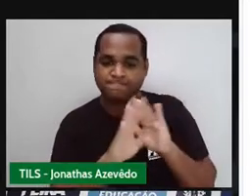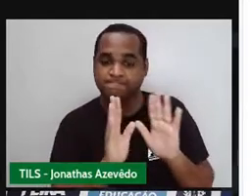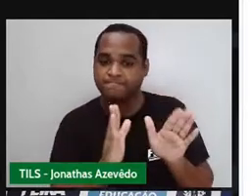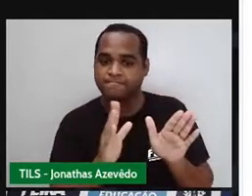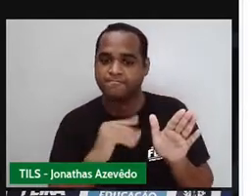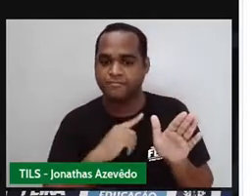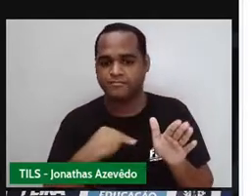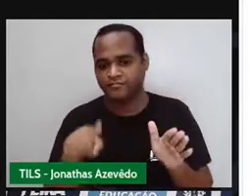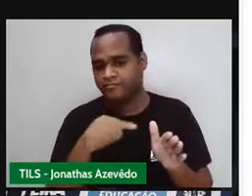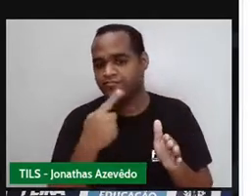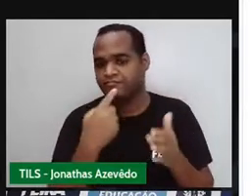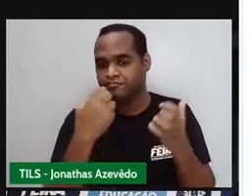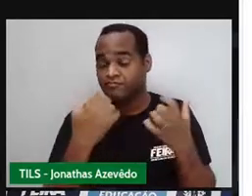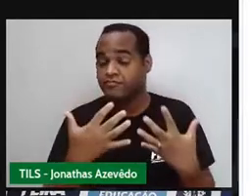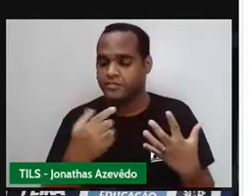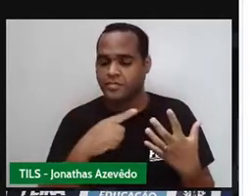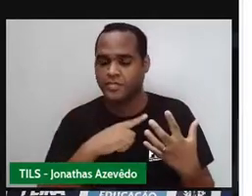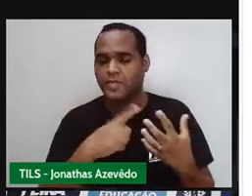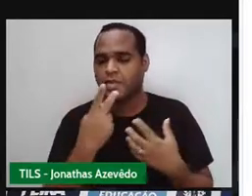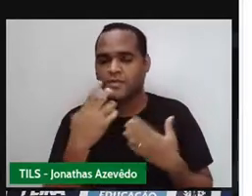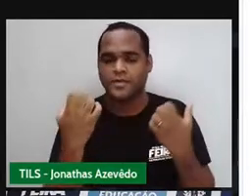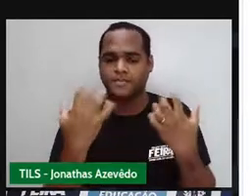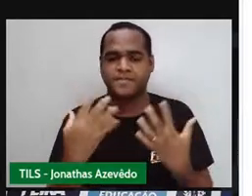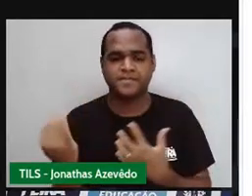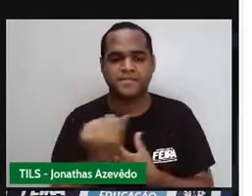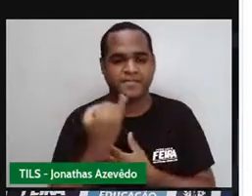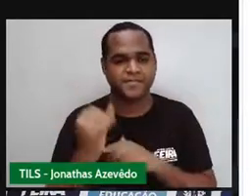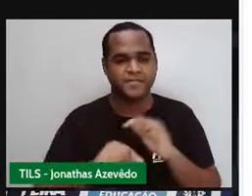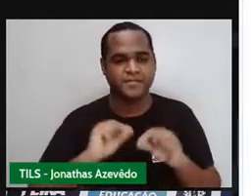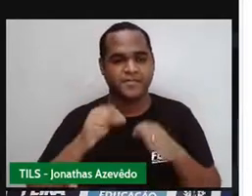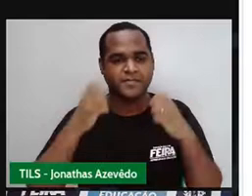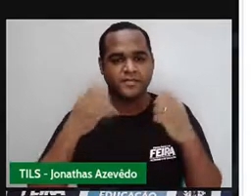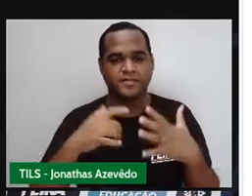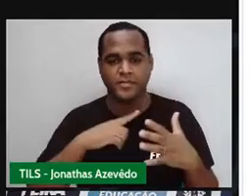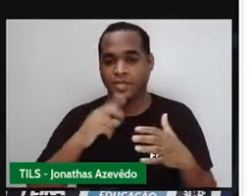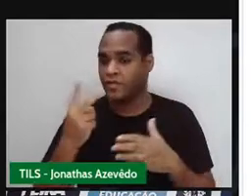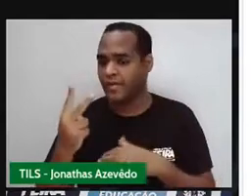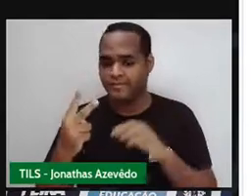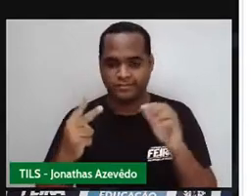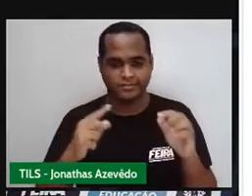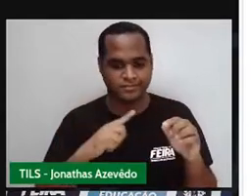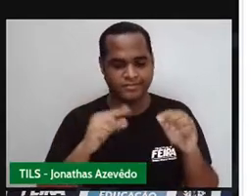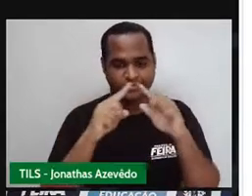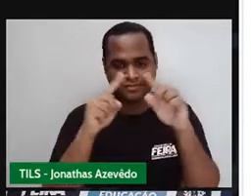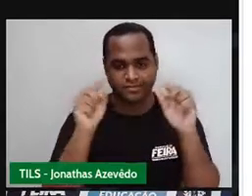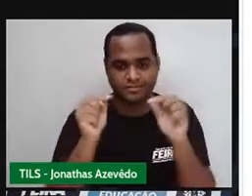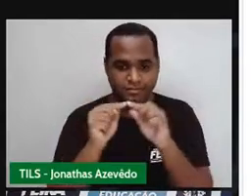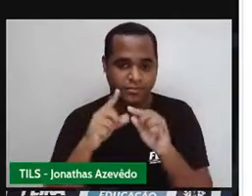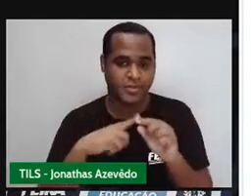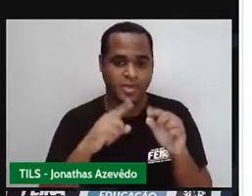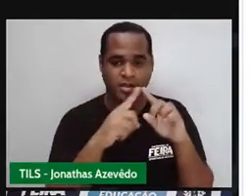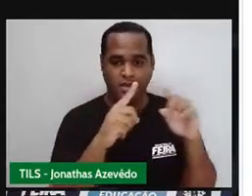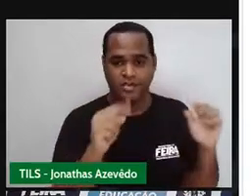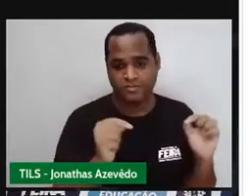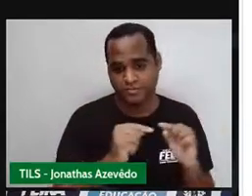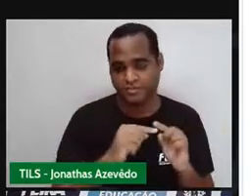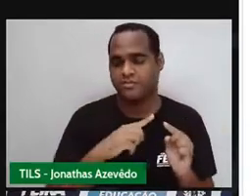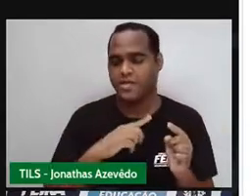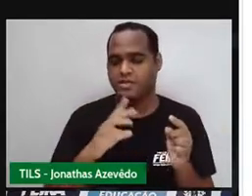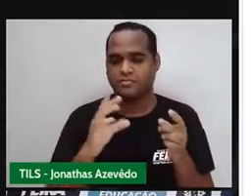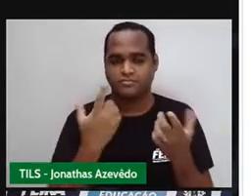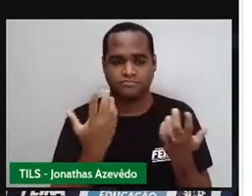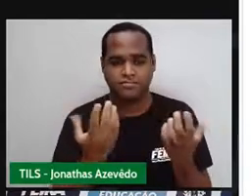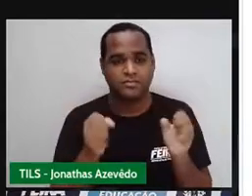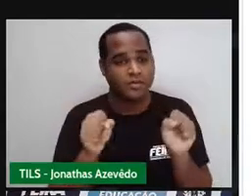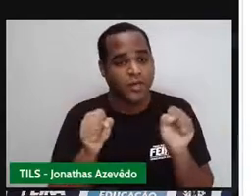a gente pode fazer aqui dividir nesses dois retângulos é uma forma ou